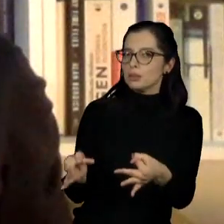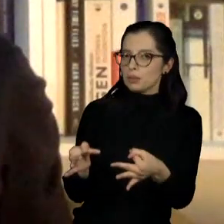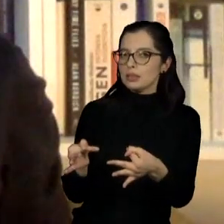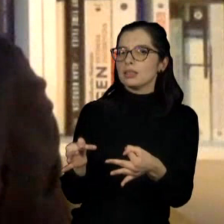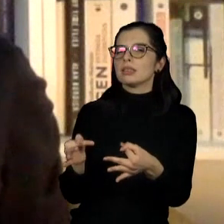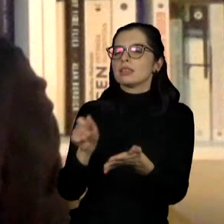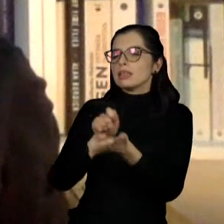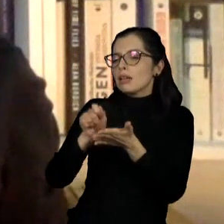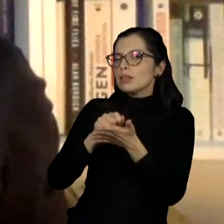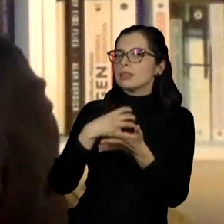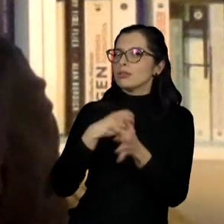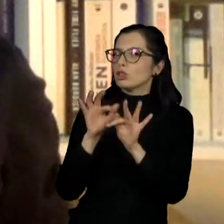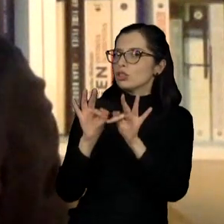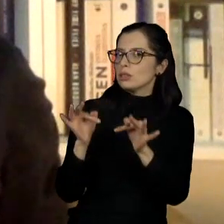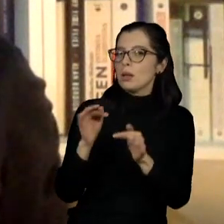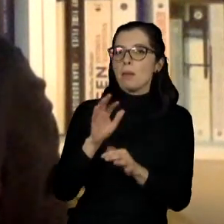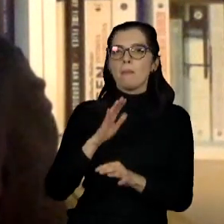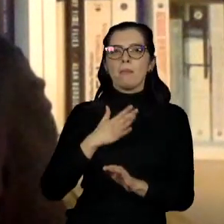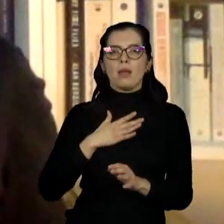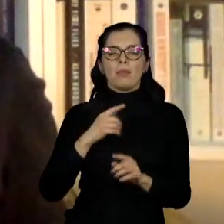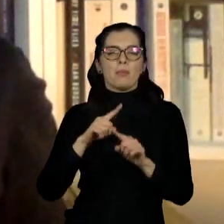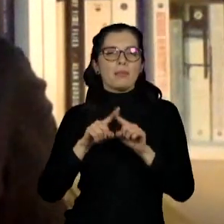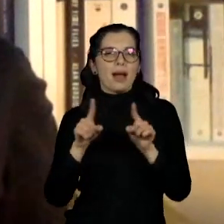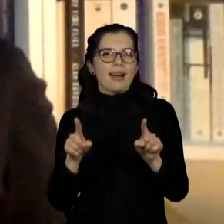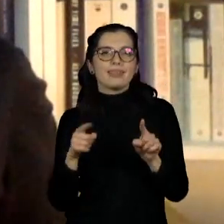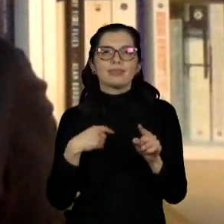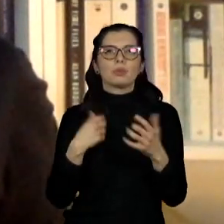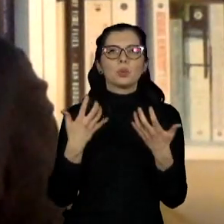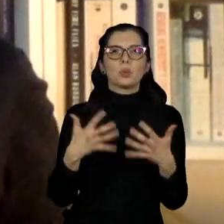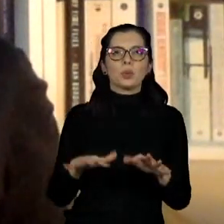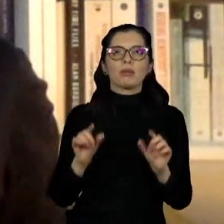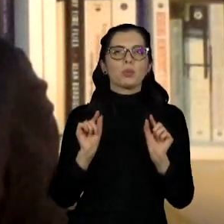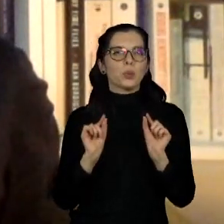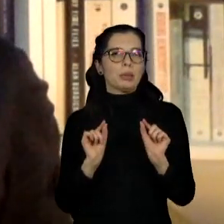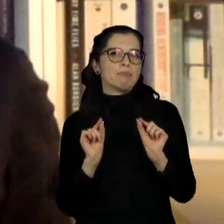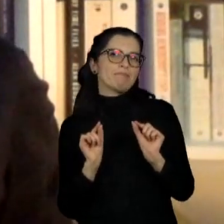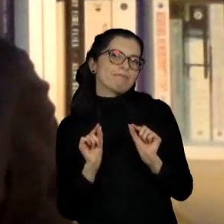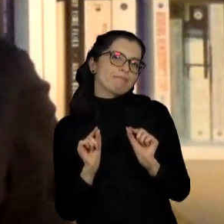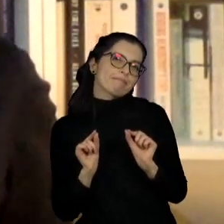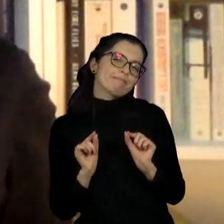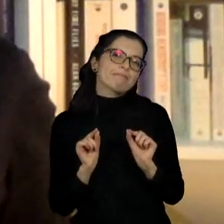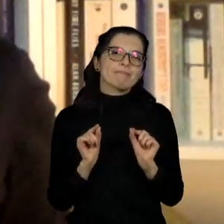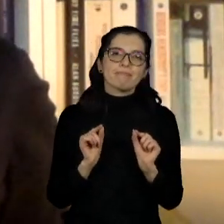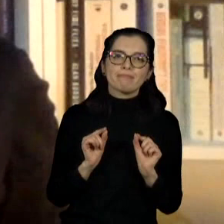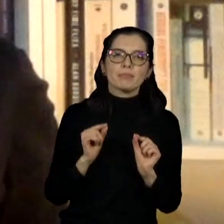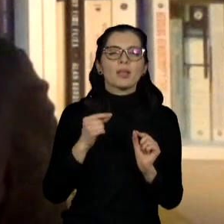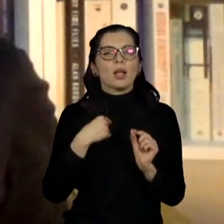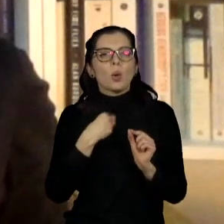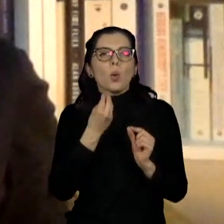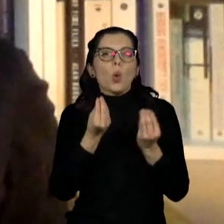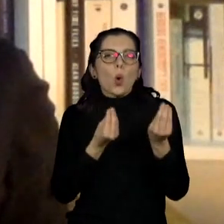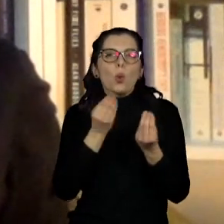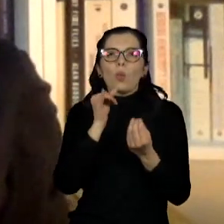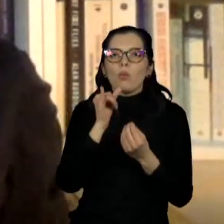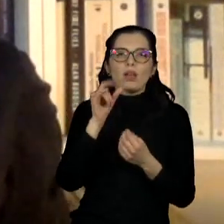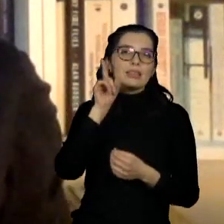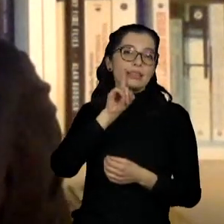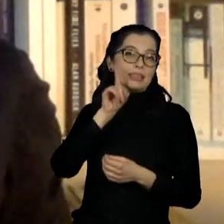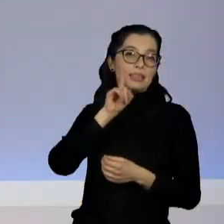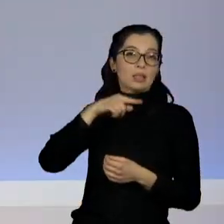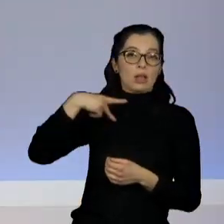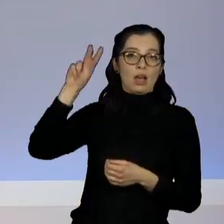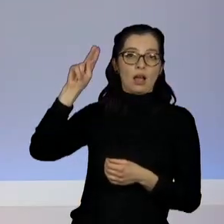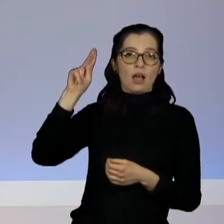não faz o que, em América, nós chamamos de dar,